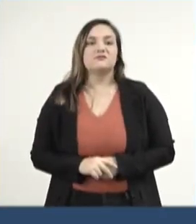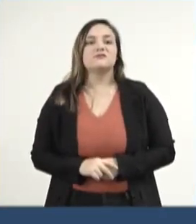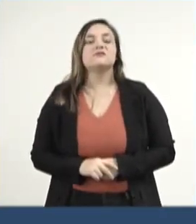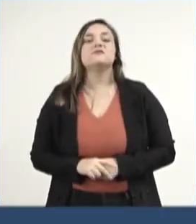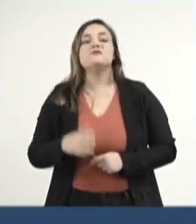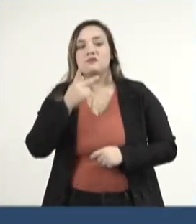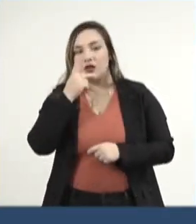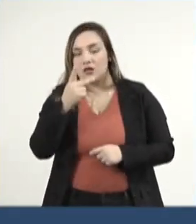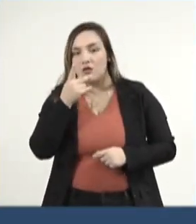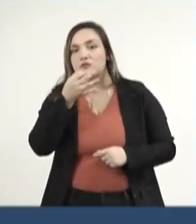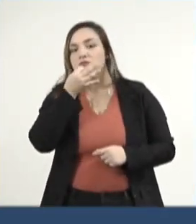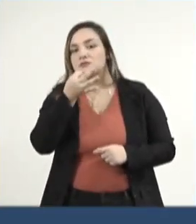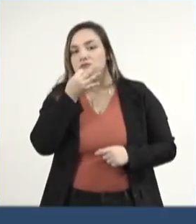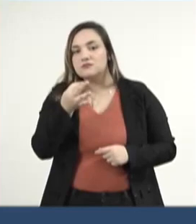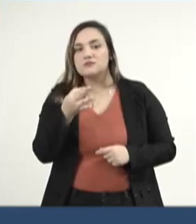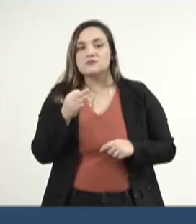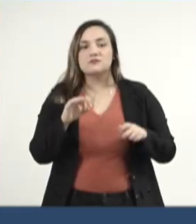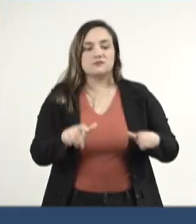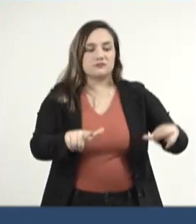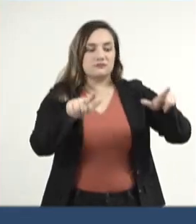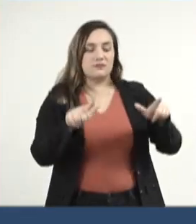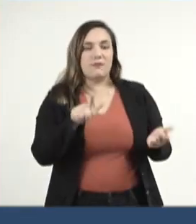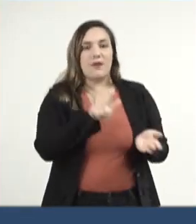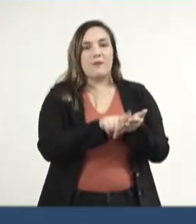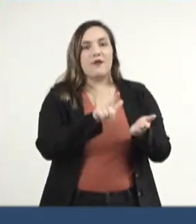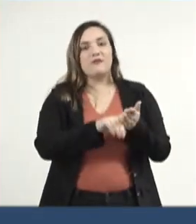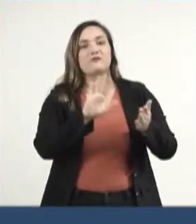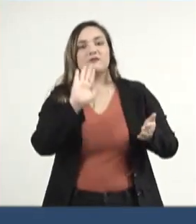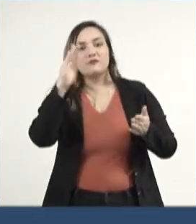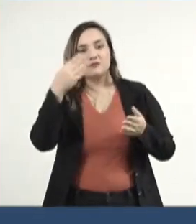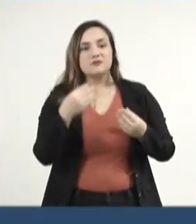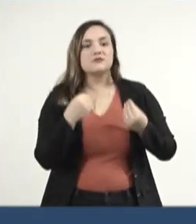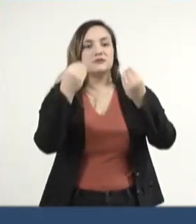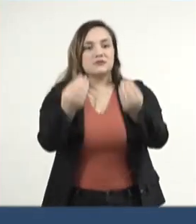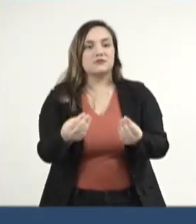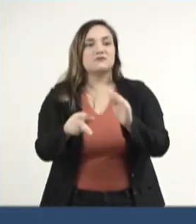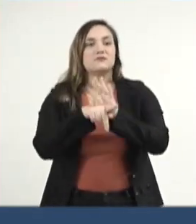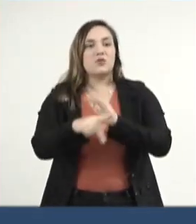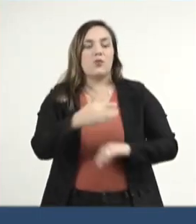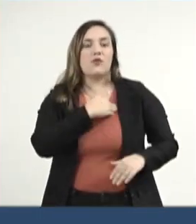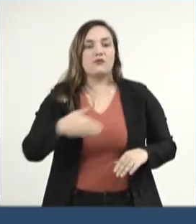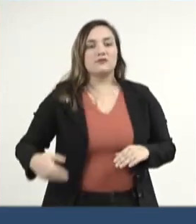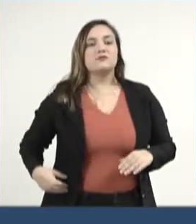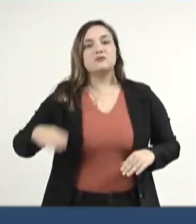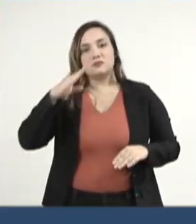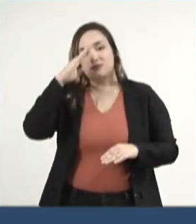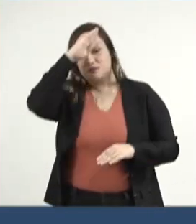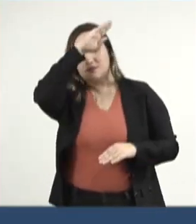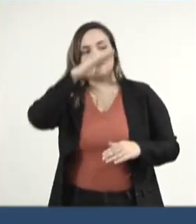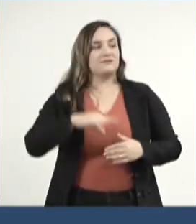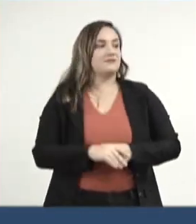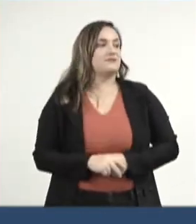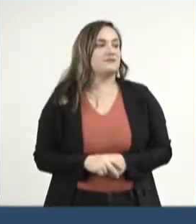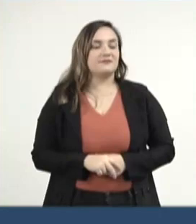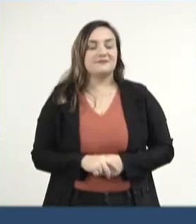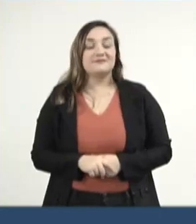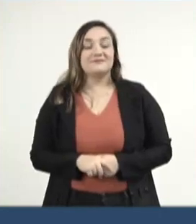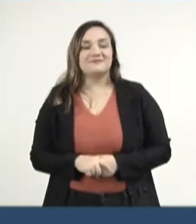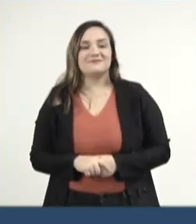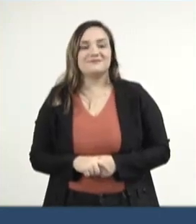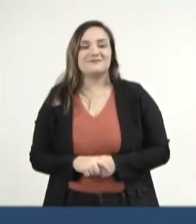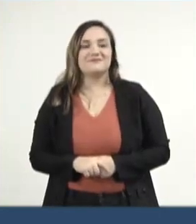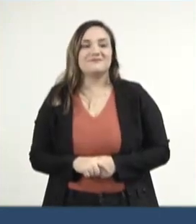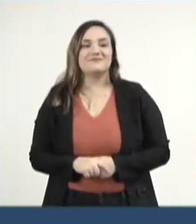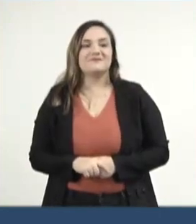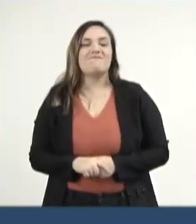fazendo esse adendo dos títulos falsos, né, que foram entregues pelo governo Bolsonaro, enganando muita